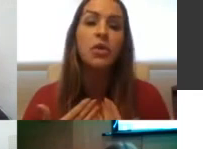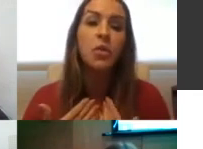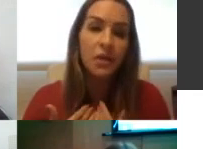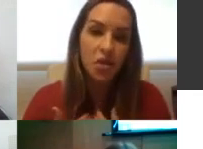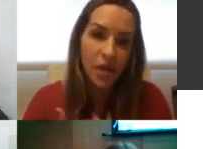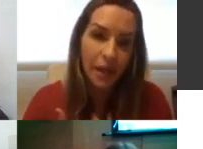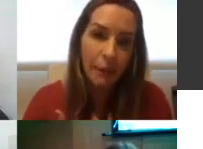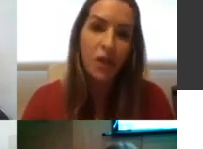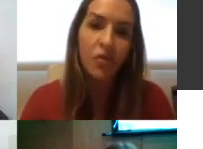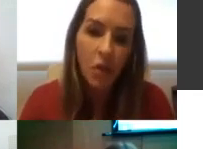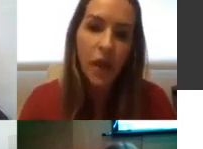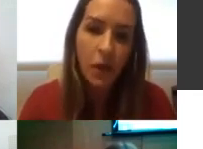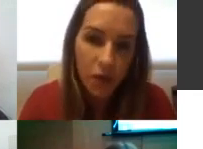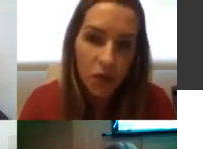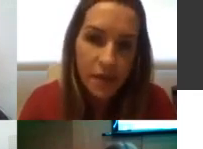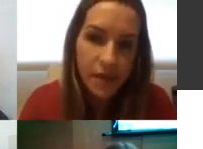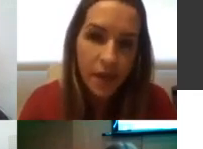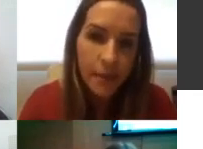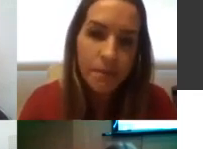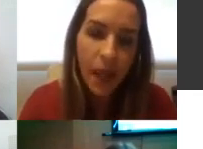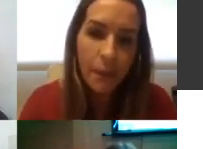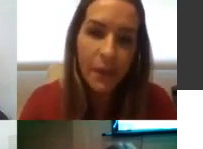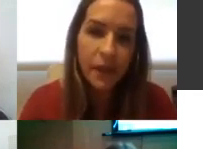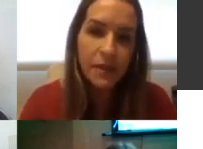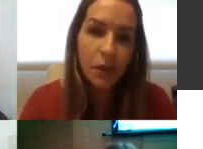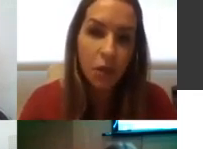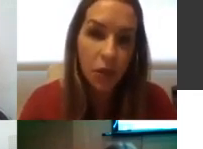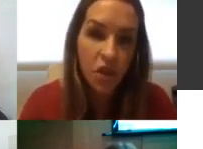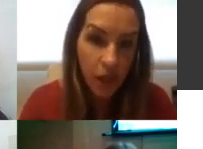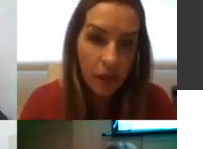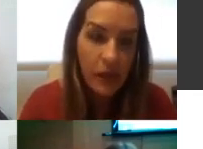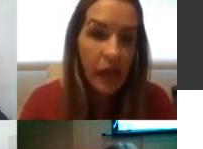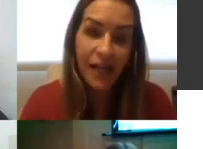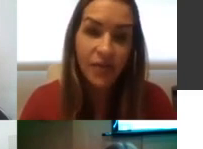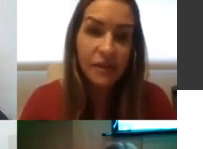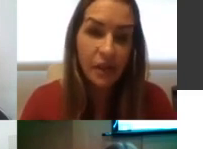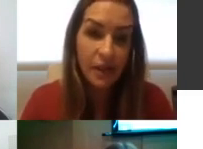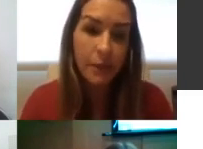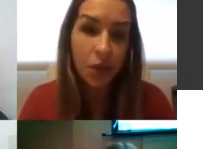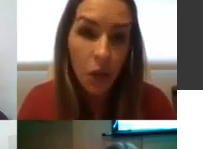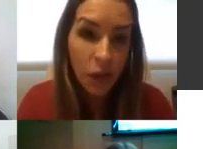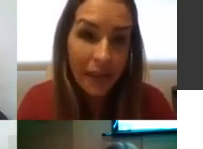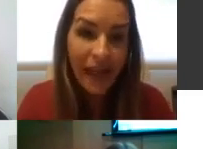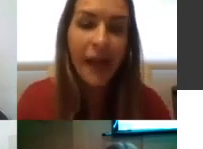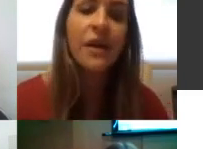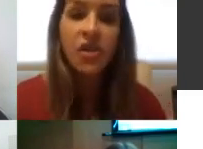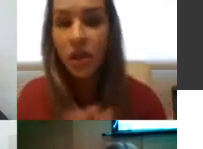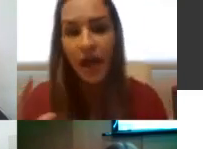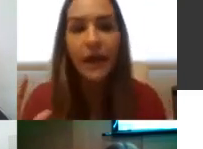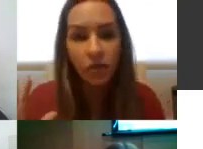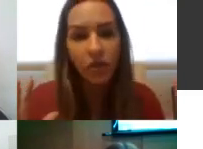ir muito antes dele prever o que pode acontecer para que esse abandono ele chegue às vezes esse abandono ele está